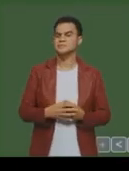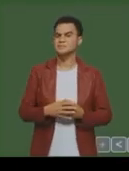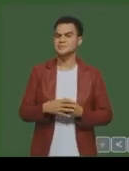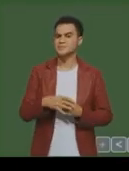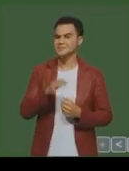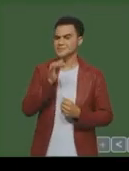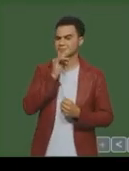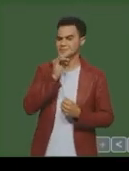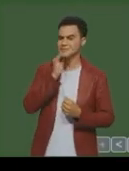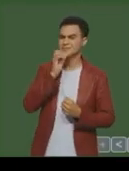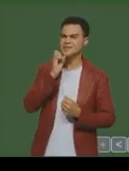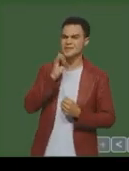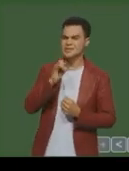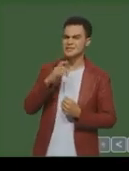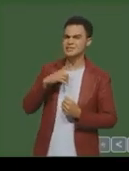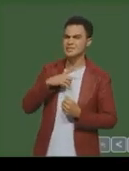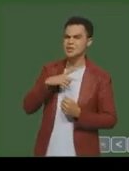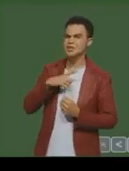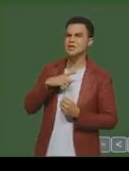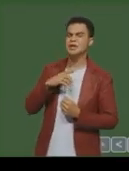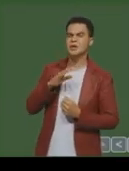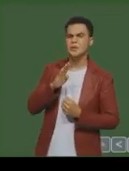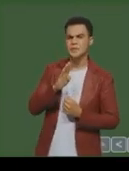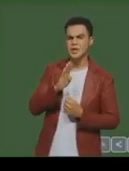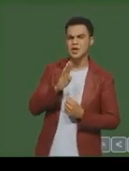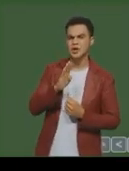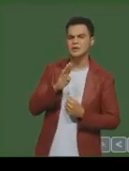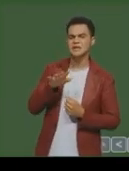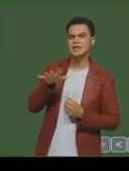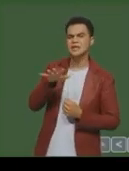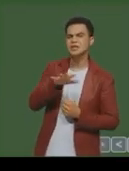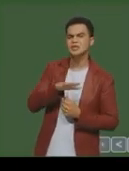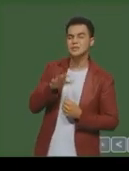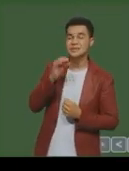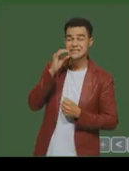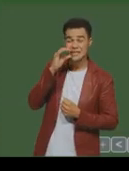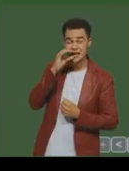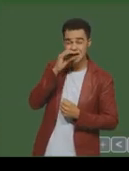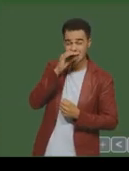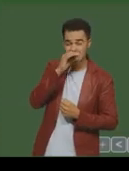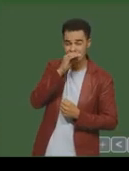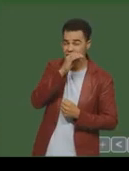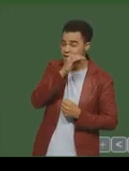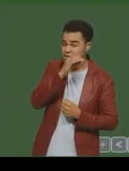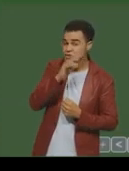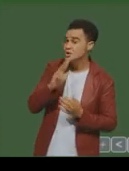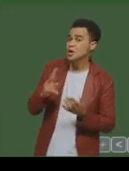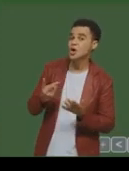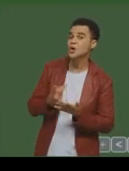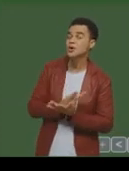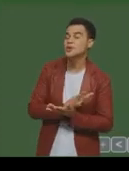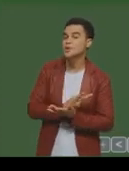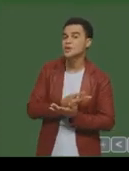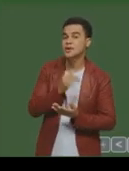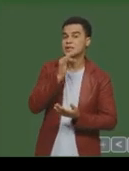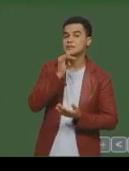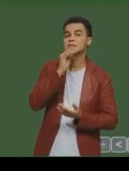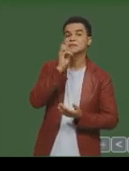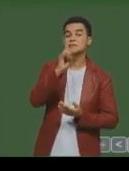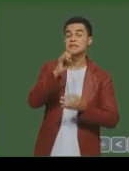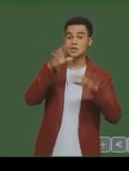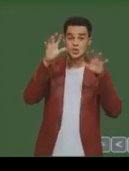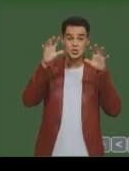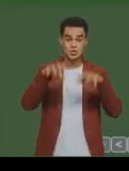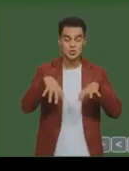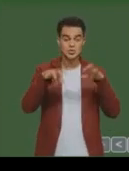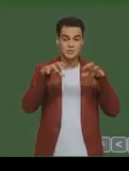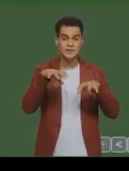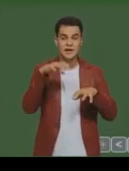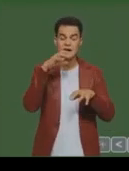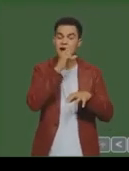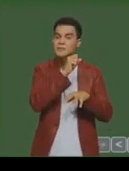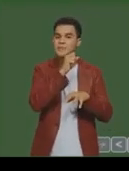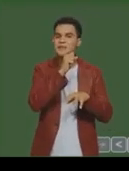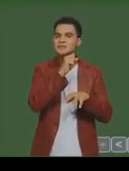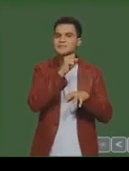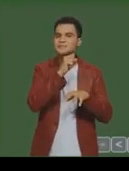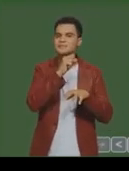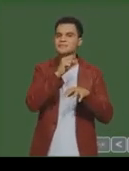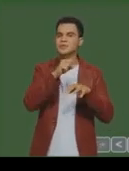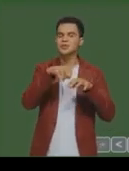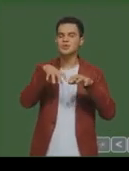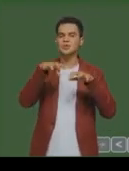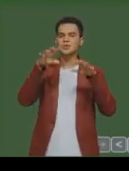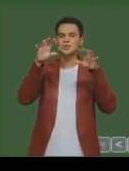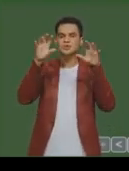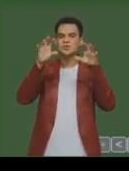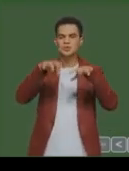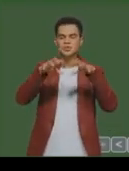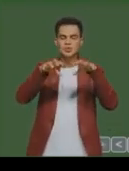em regiões muito quentes, o que acontece quando a gente tem aí uma rápida chuva e essa chuva